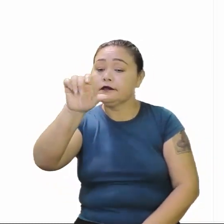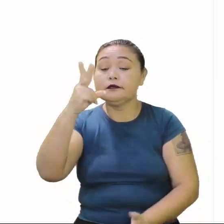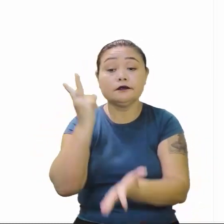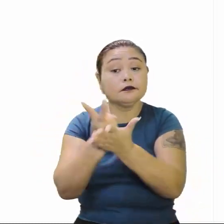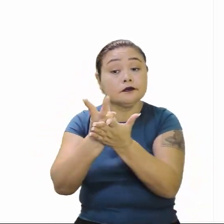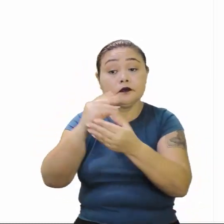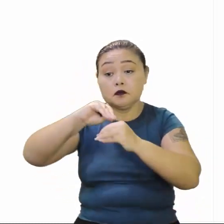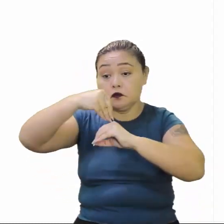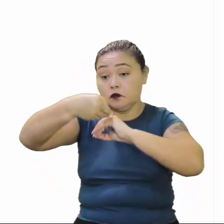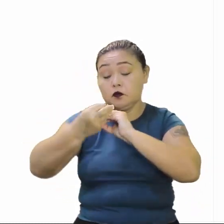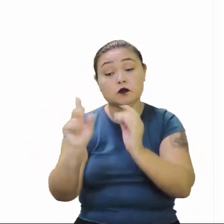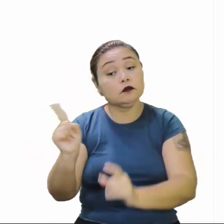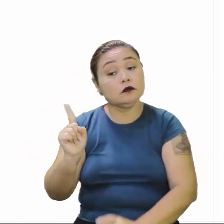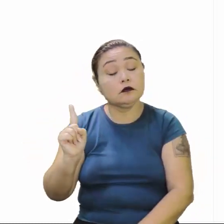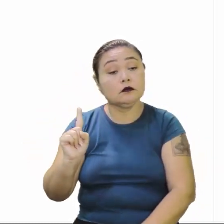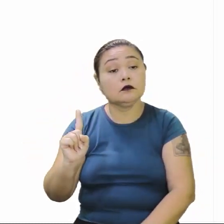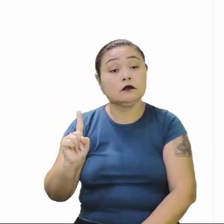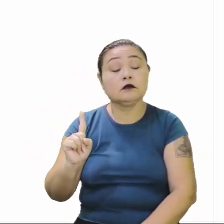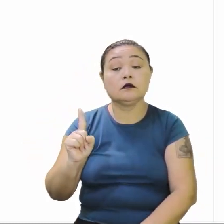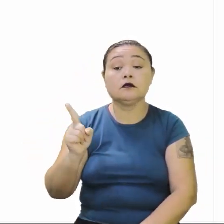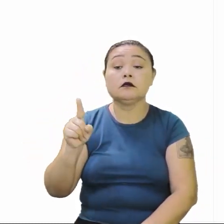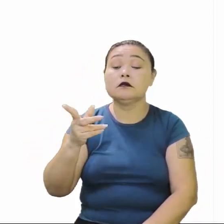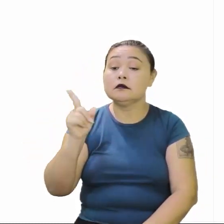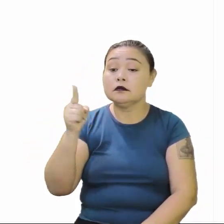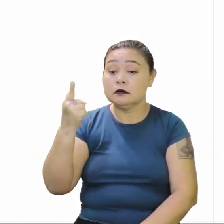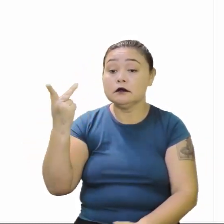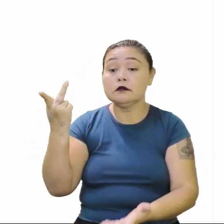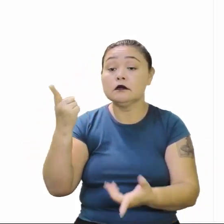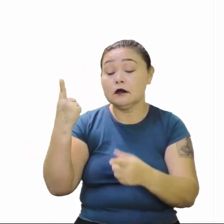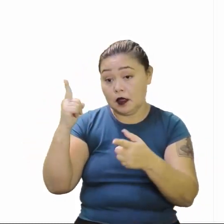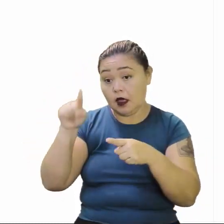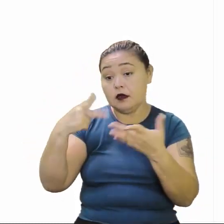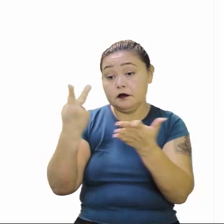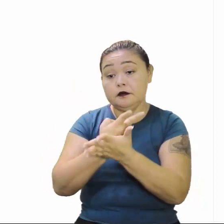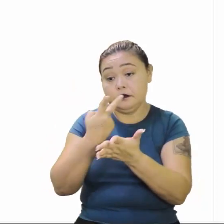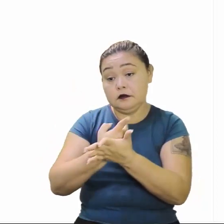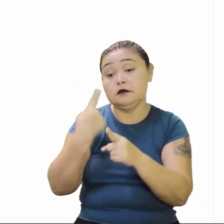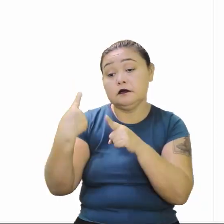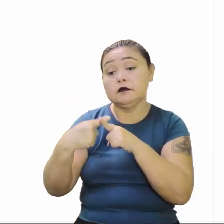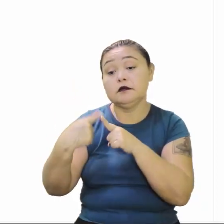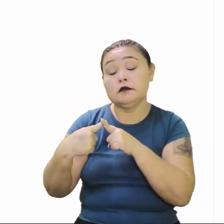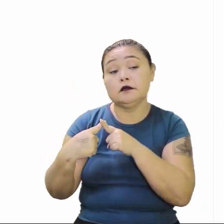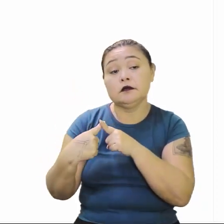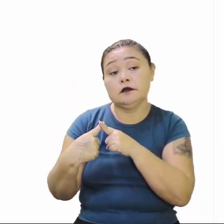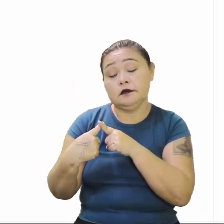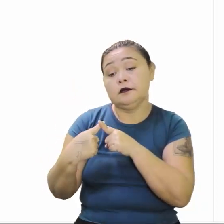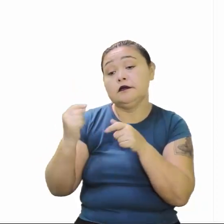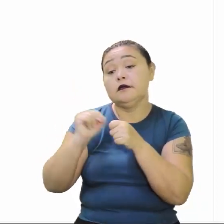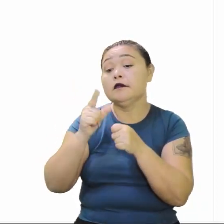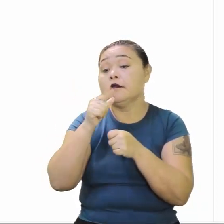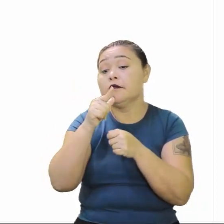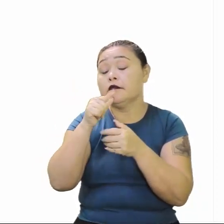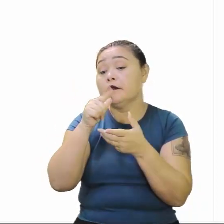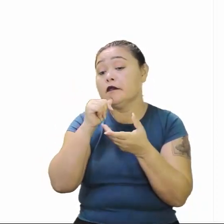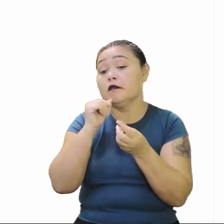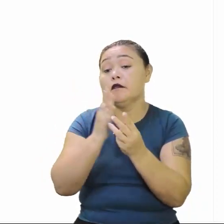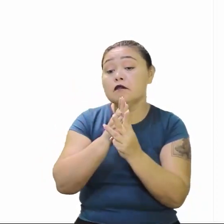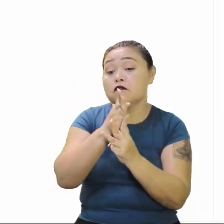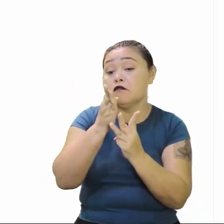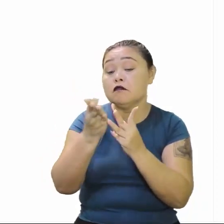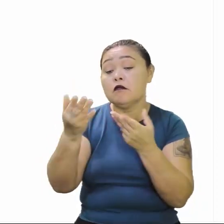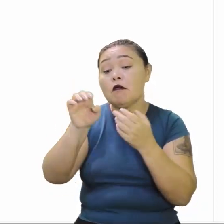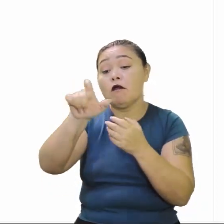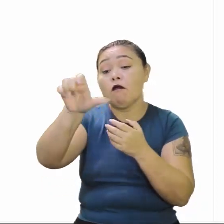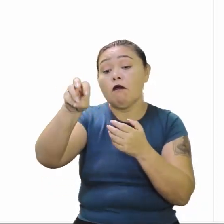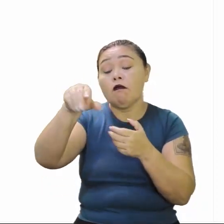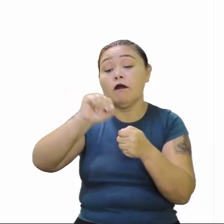químico? Não. Você vê que isso aí é falso, por quê? Porque a água, ela contém dois elementos químicos